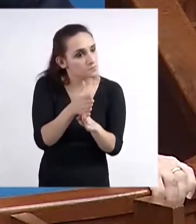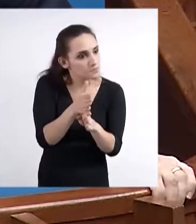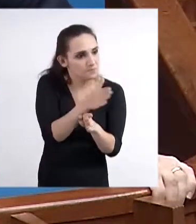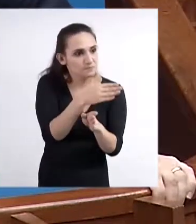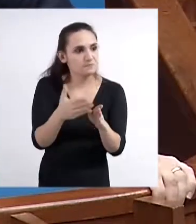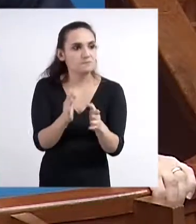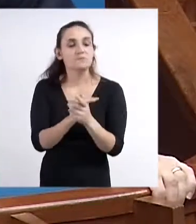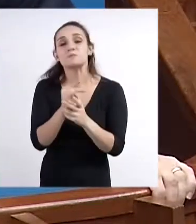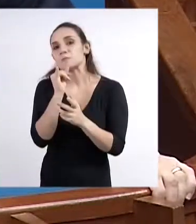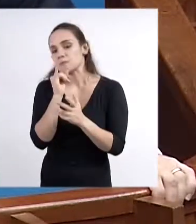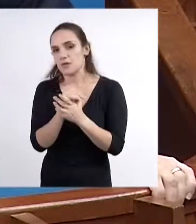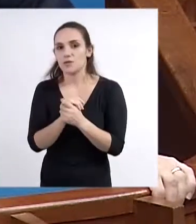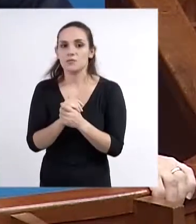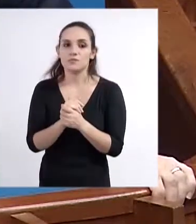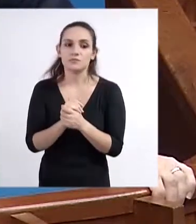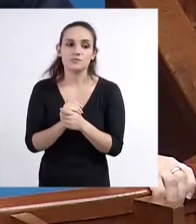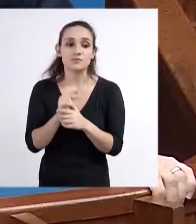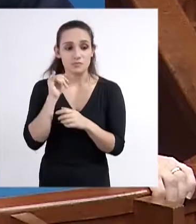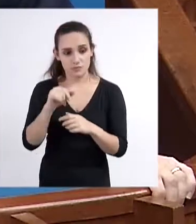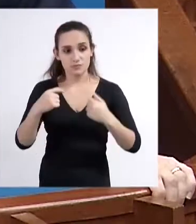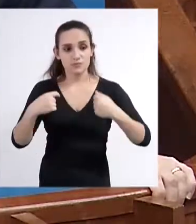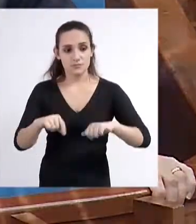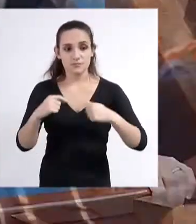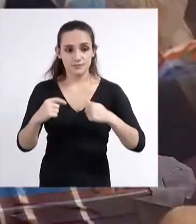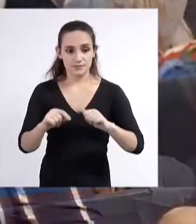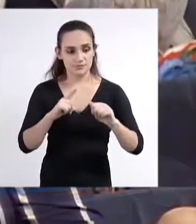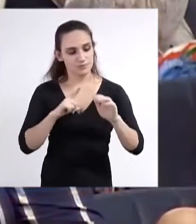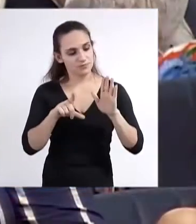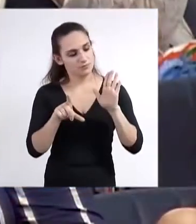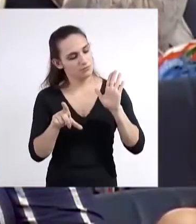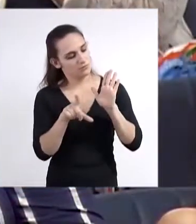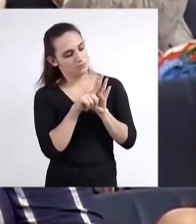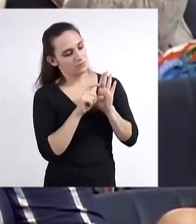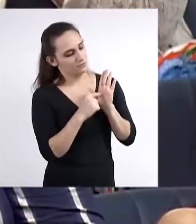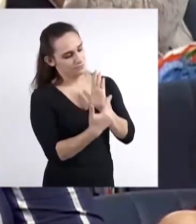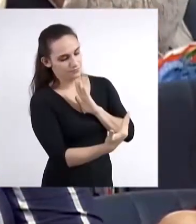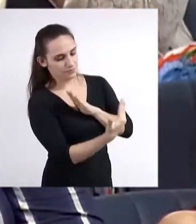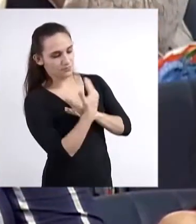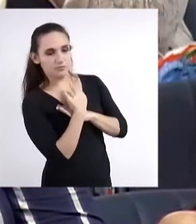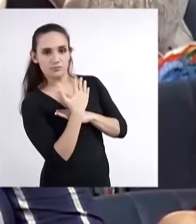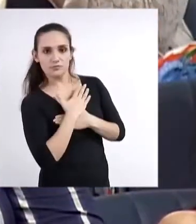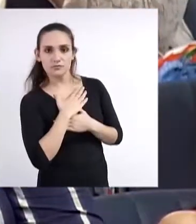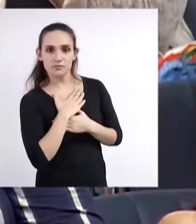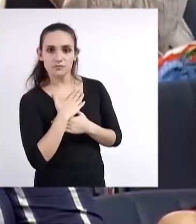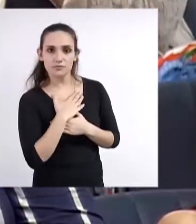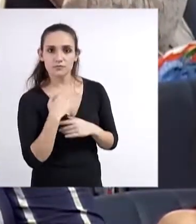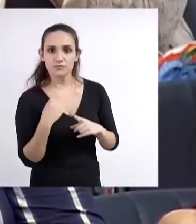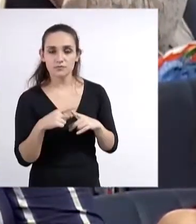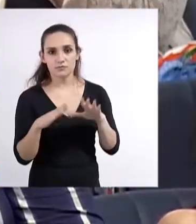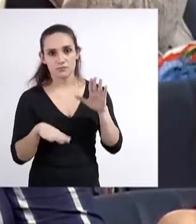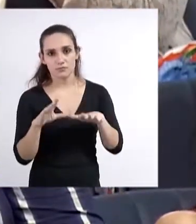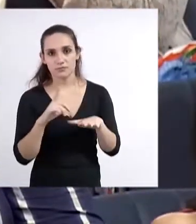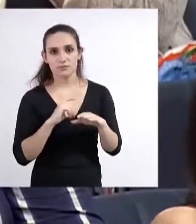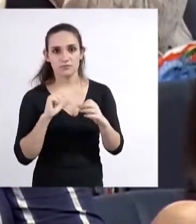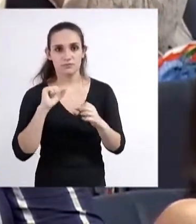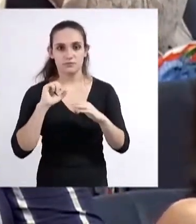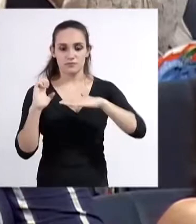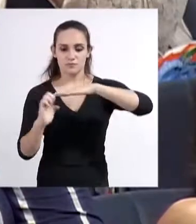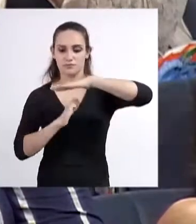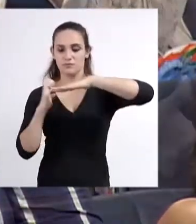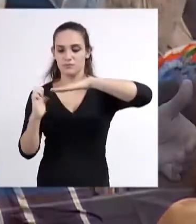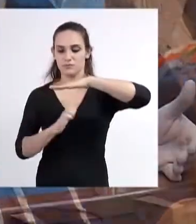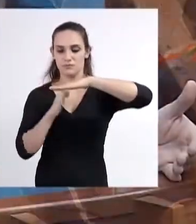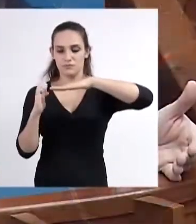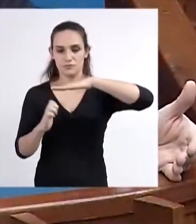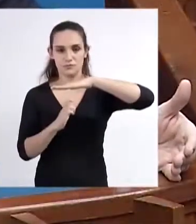você precisa ter a legislação ao seu favor, onde uma empresa, se ela for se